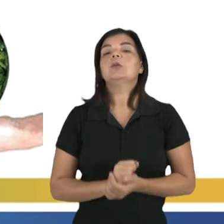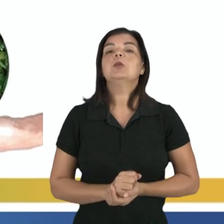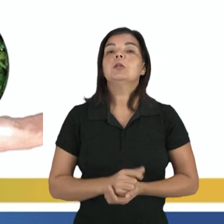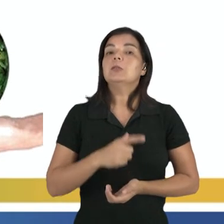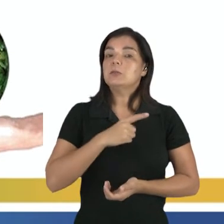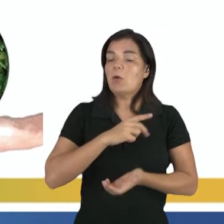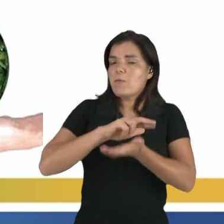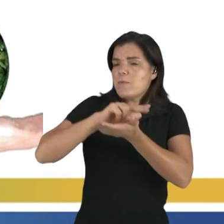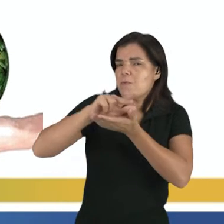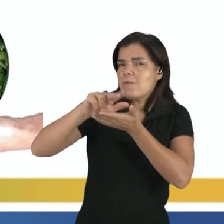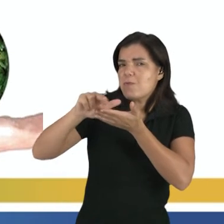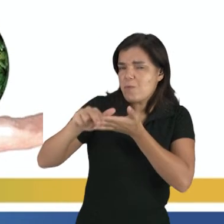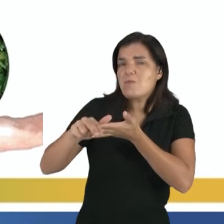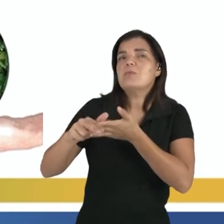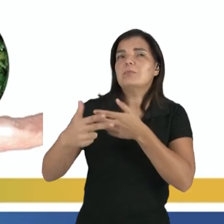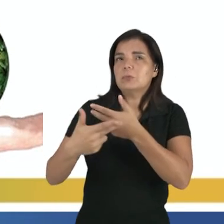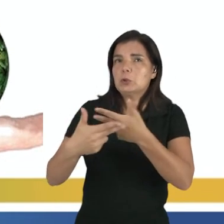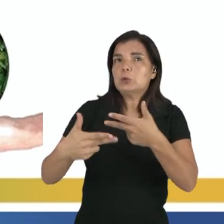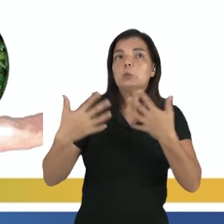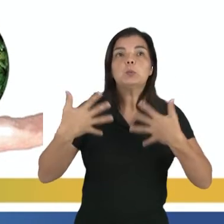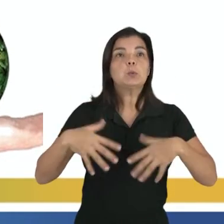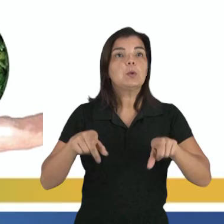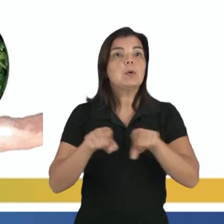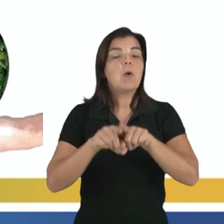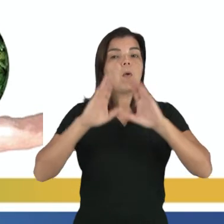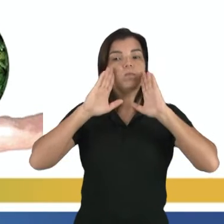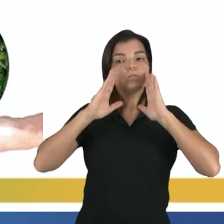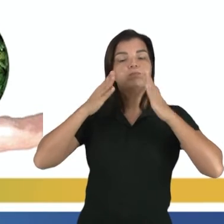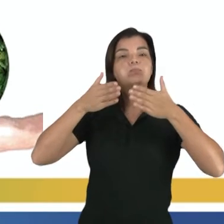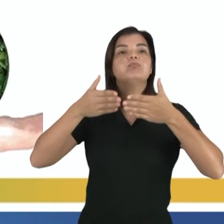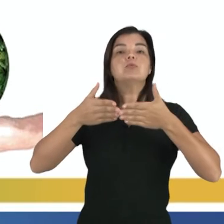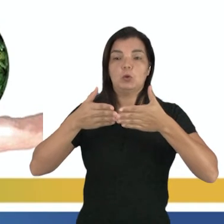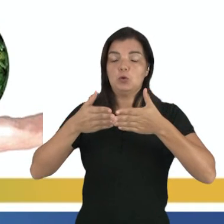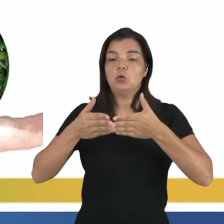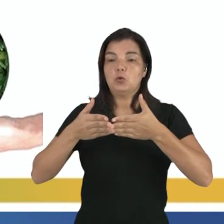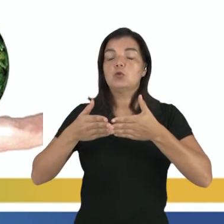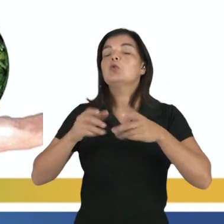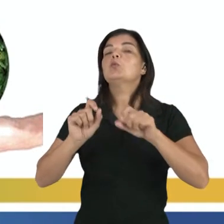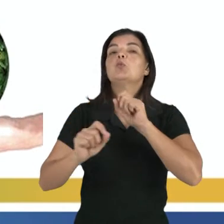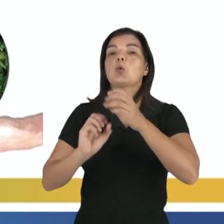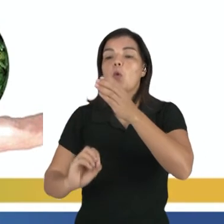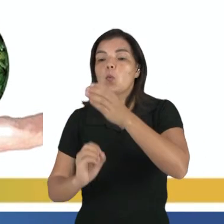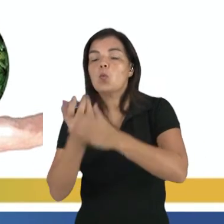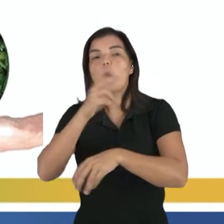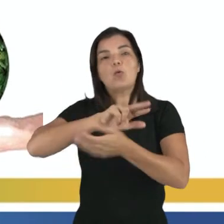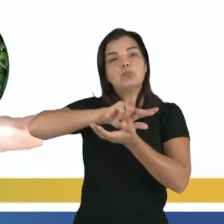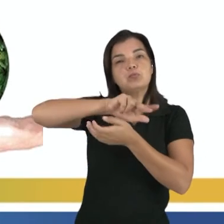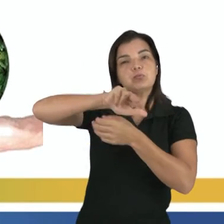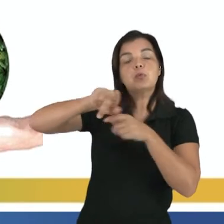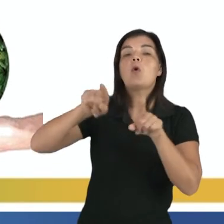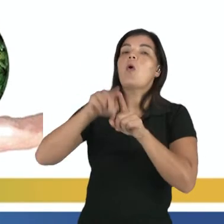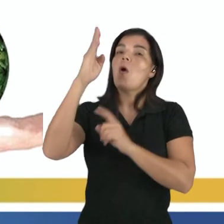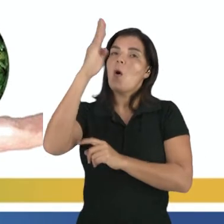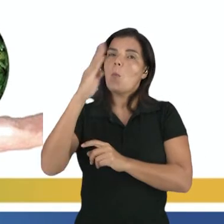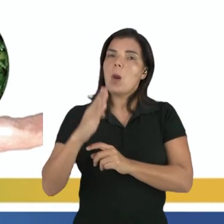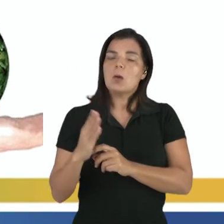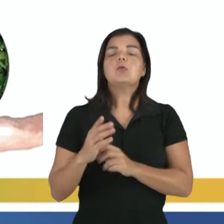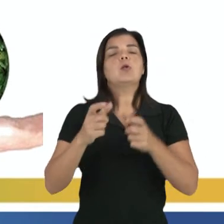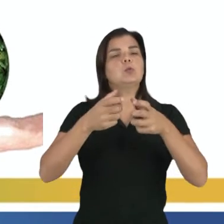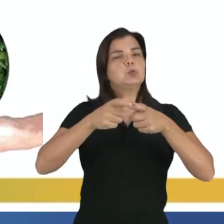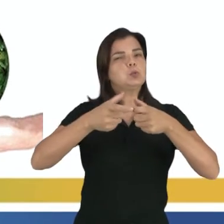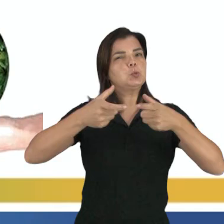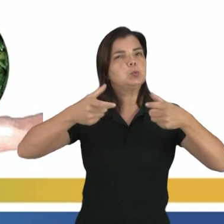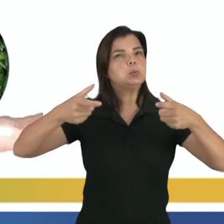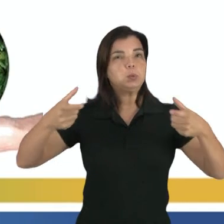biomas, existe uma biodiversidade enorme. Voltando para o nosso caso, no Brasil, que o nosso país é um território extenso